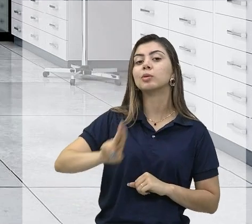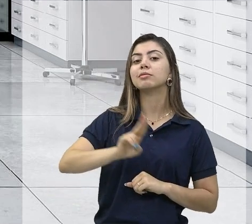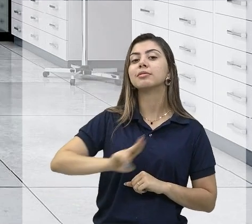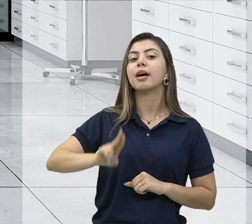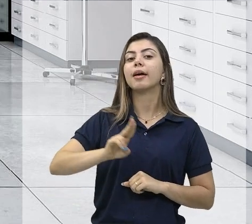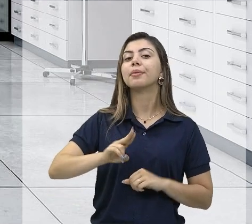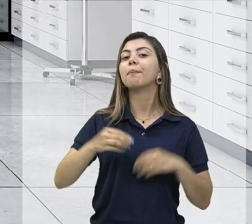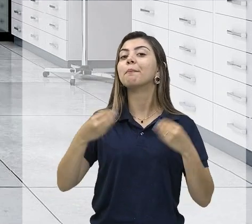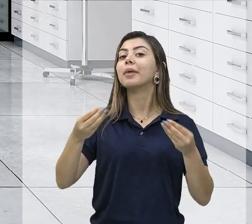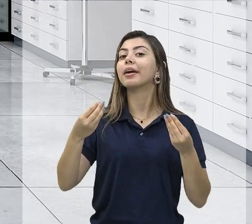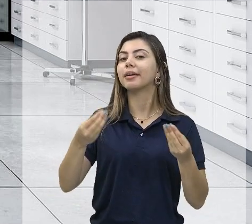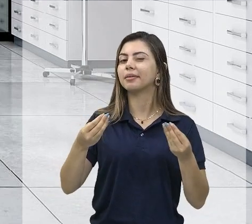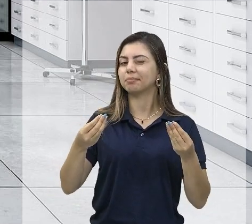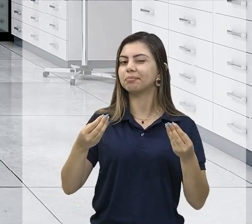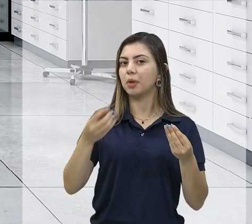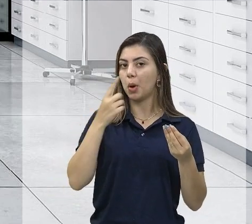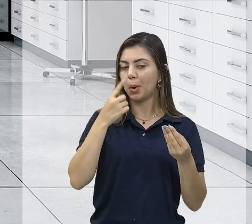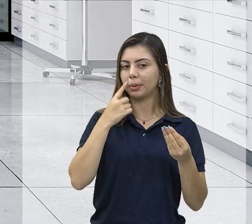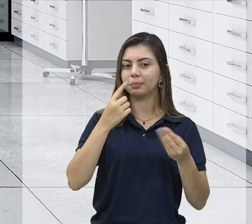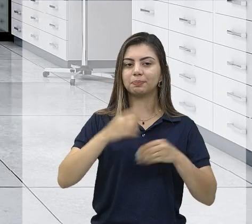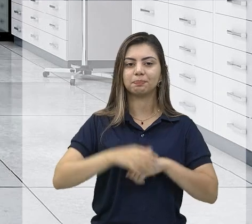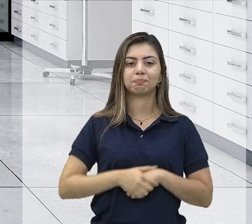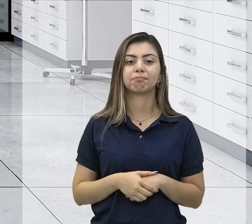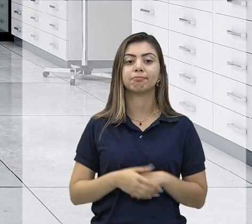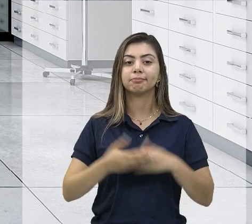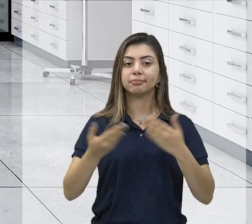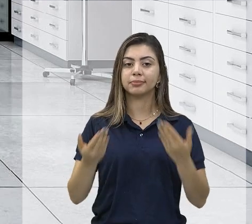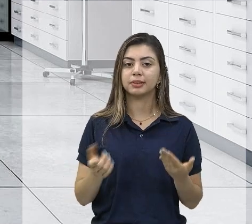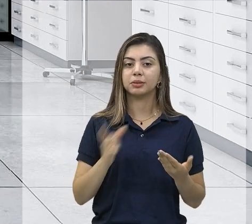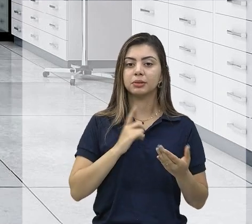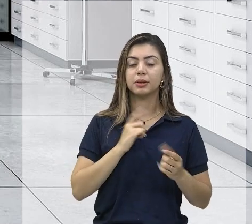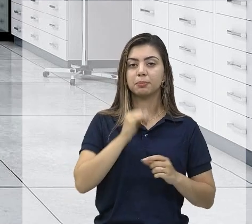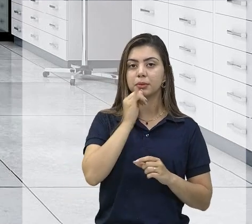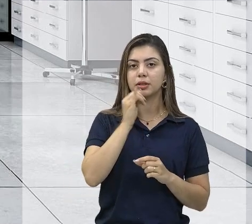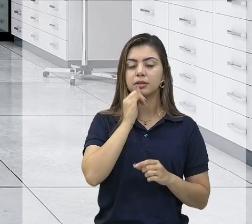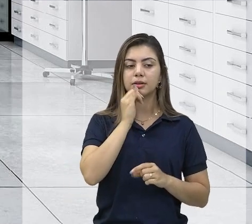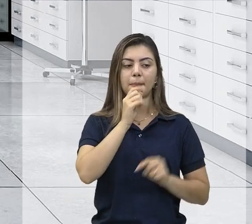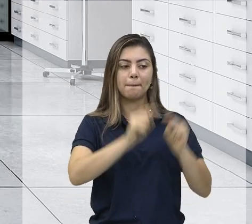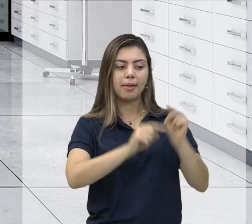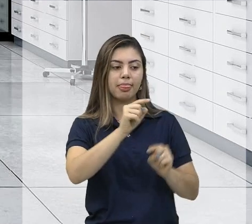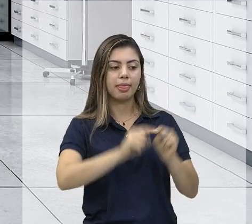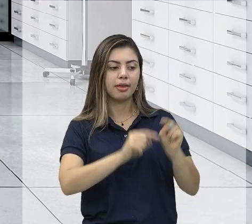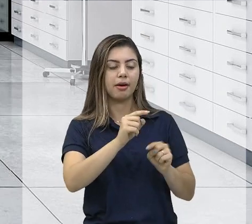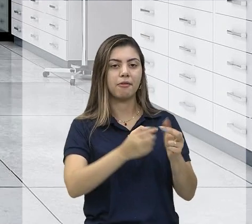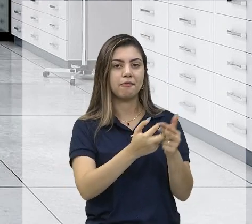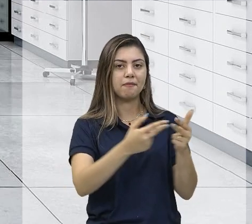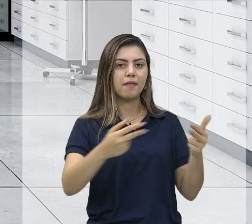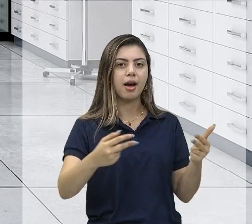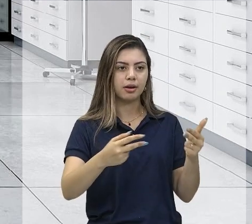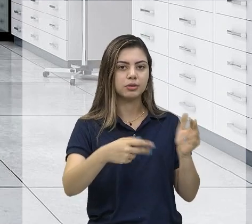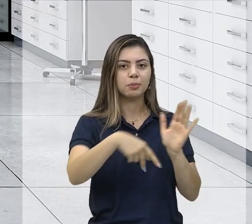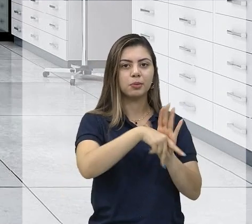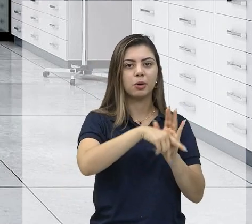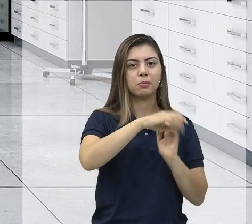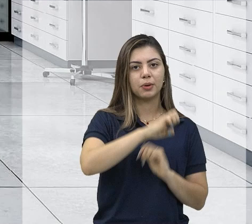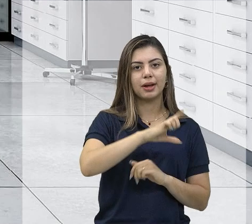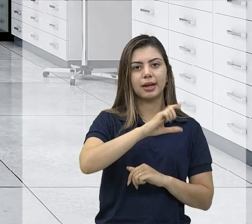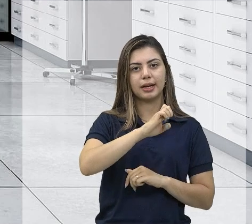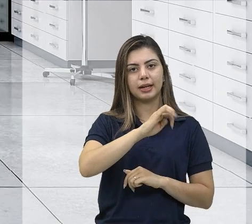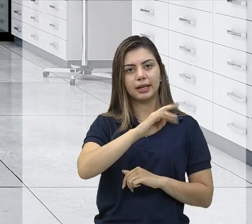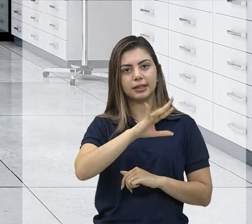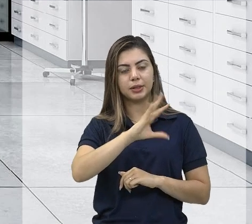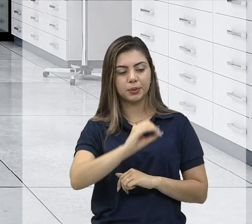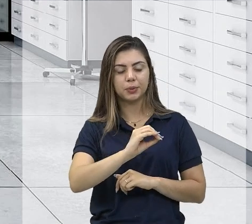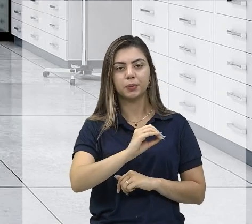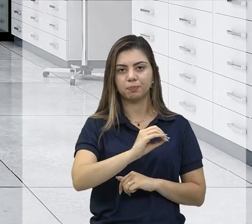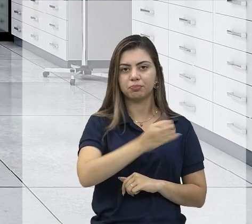são utilizados para ligar dispositivos elétricos e eletrônicos,